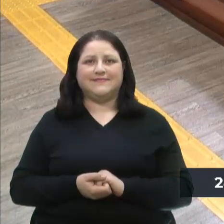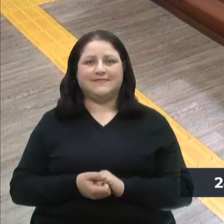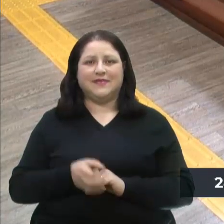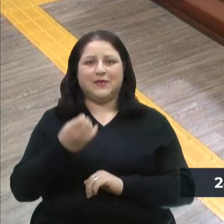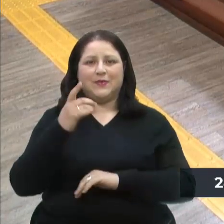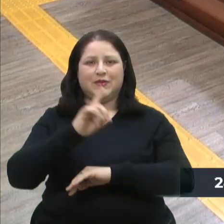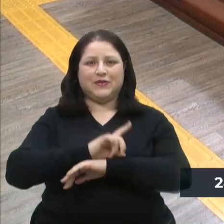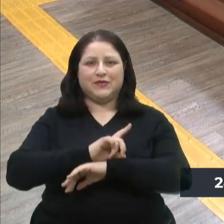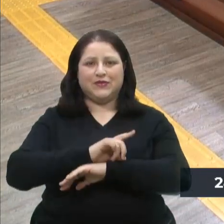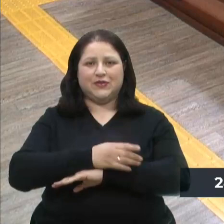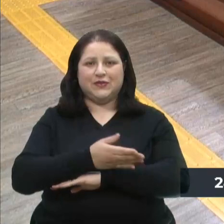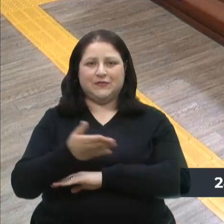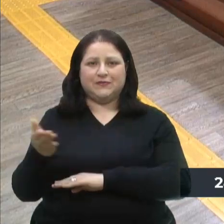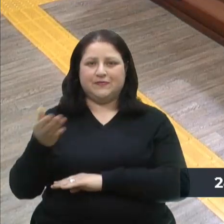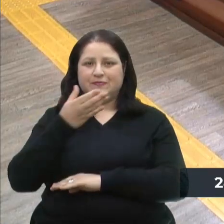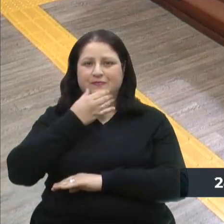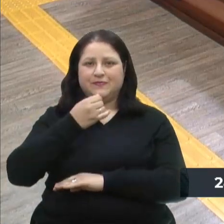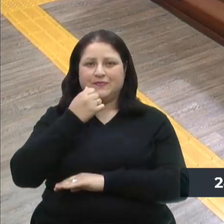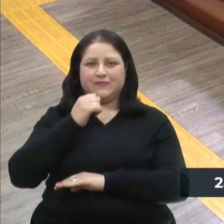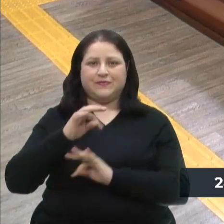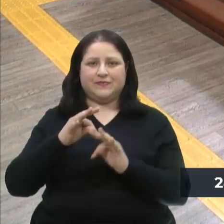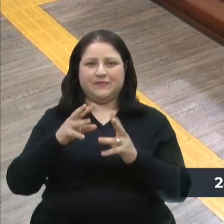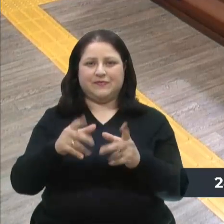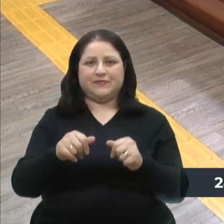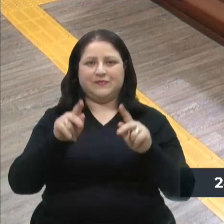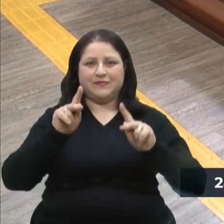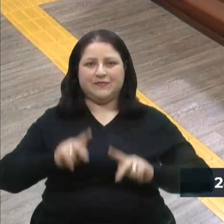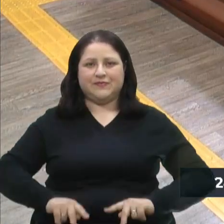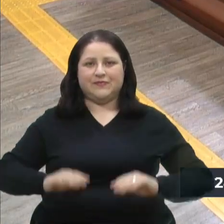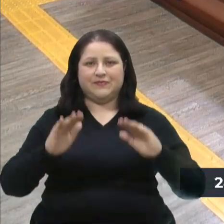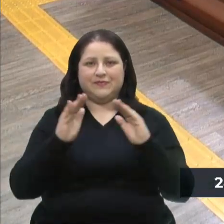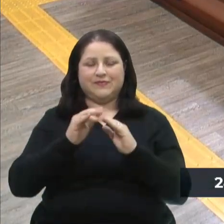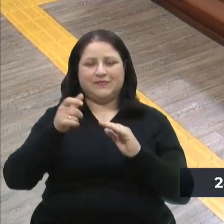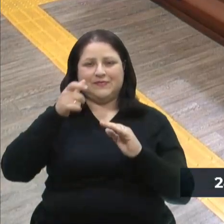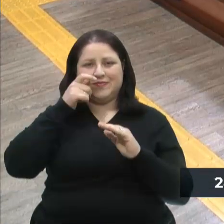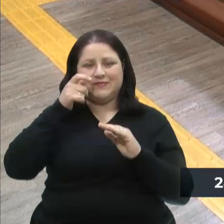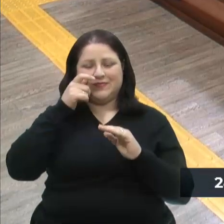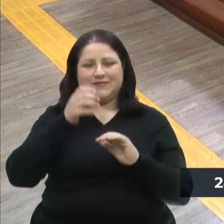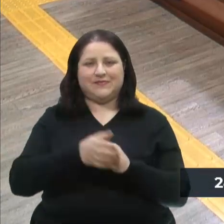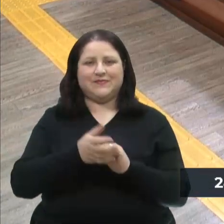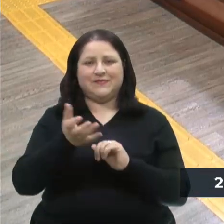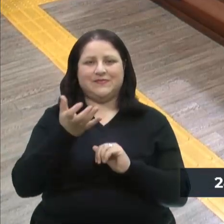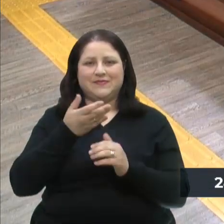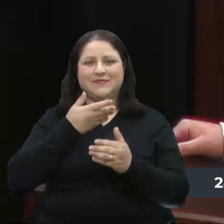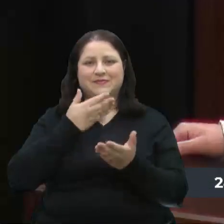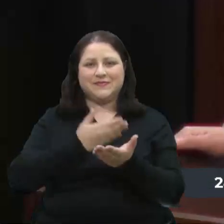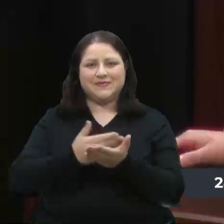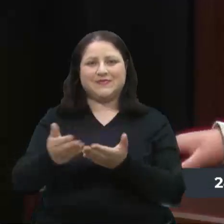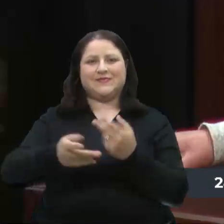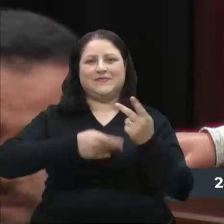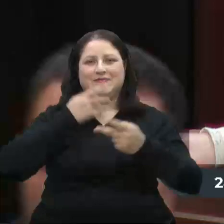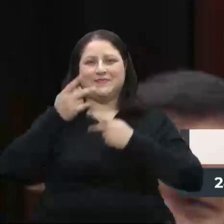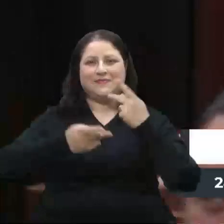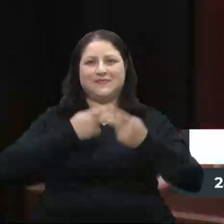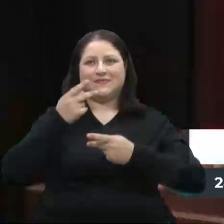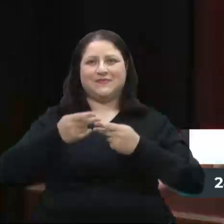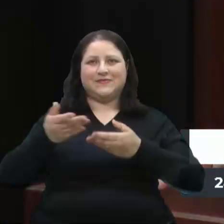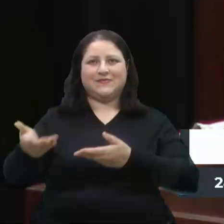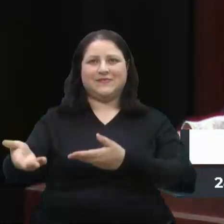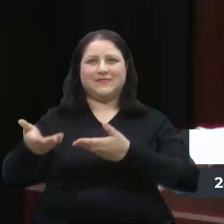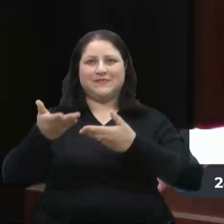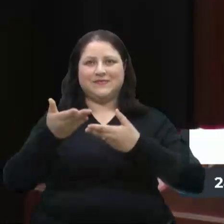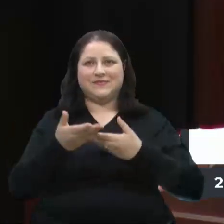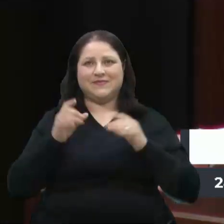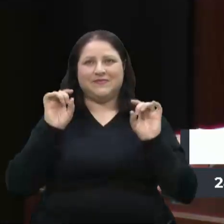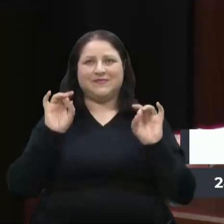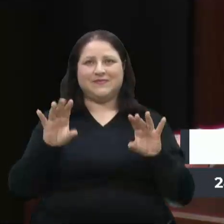Bom dia a todas e todos, a quem nos assiste de casa. Eu quero iniciar minha fala fazendo um convite